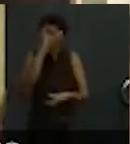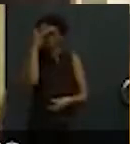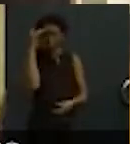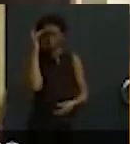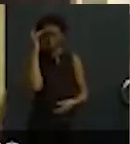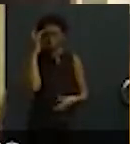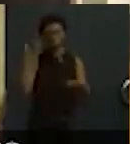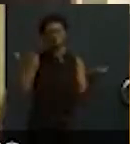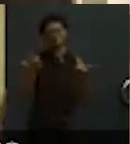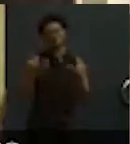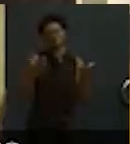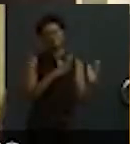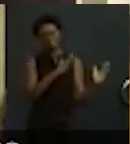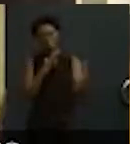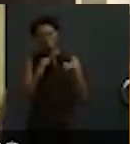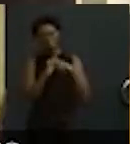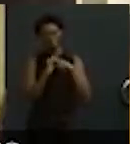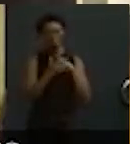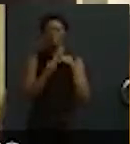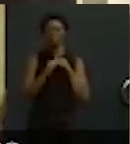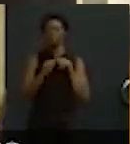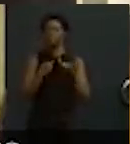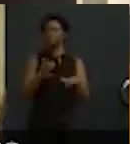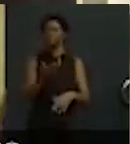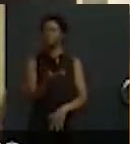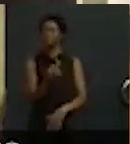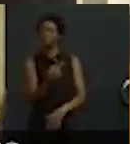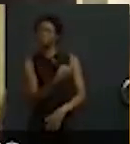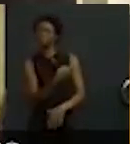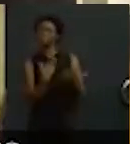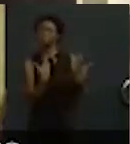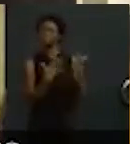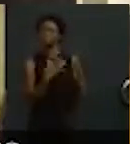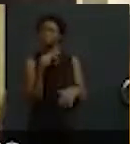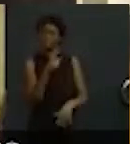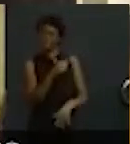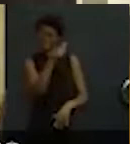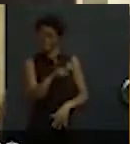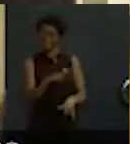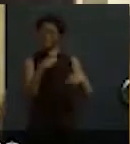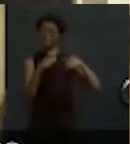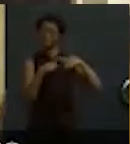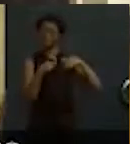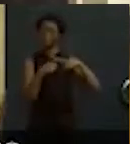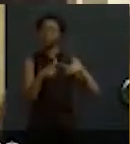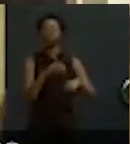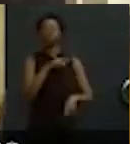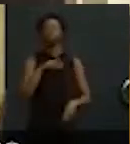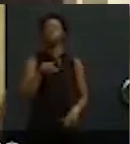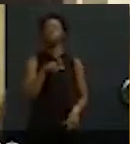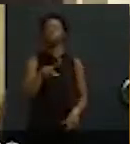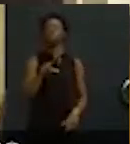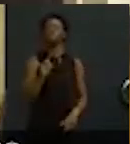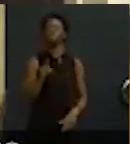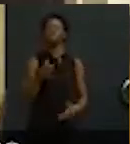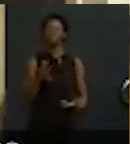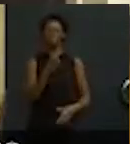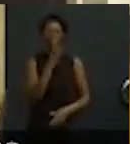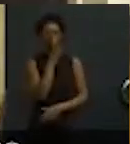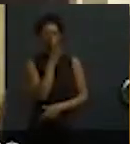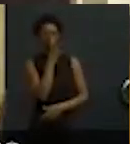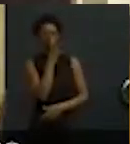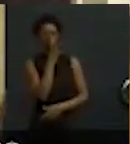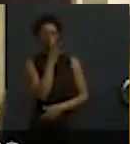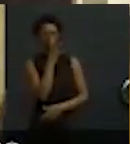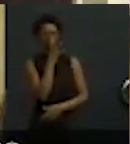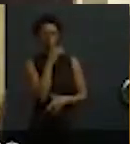e pandemia, o nosso agraciado é daqueles médicos que não estão apenas como espectadores do